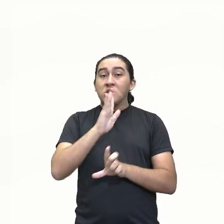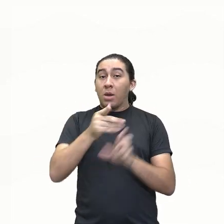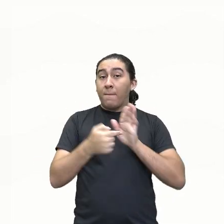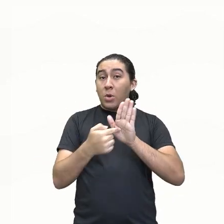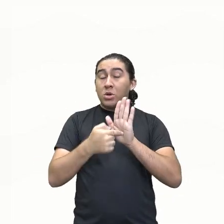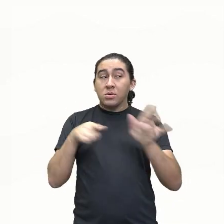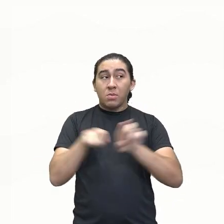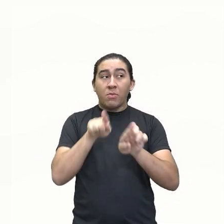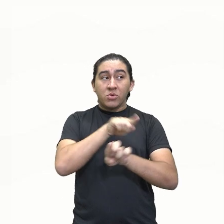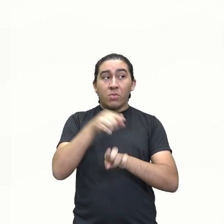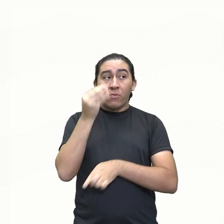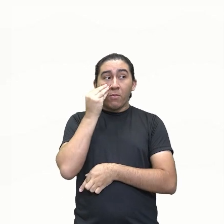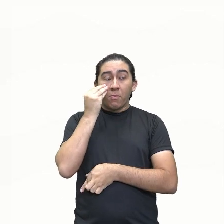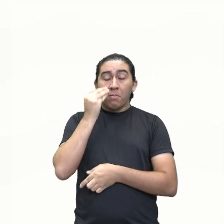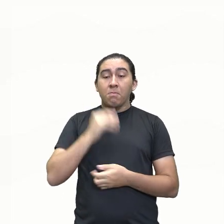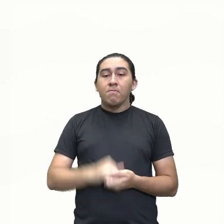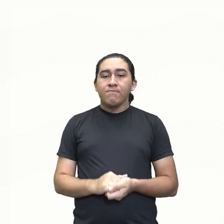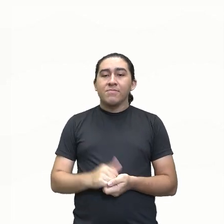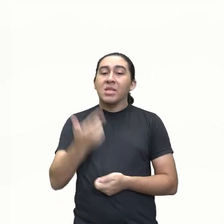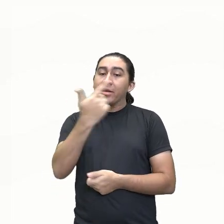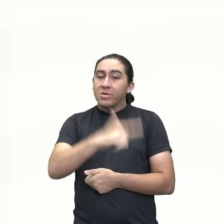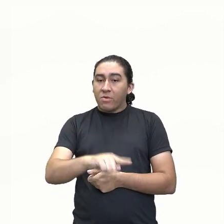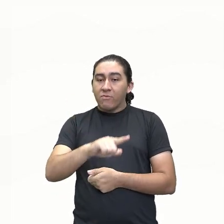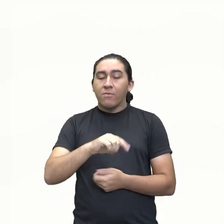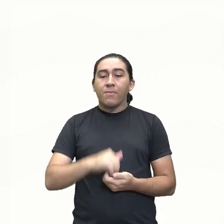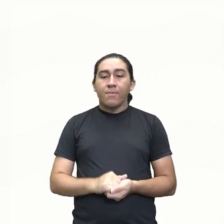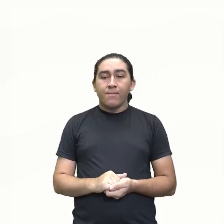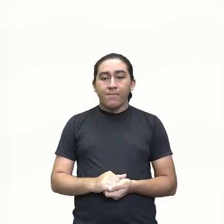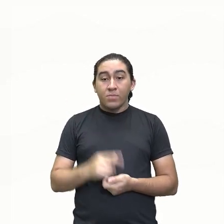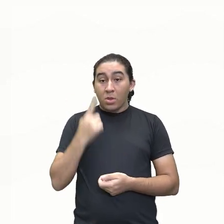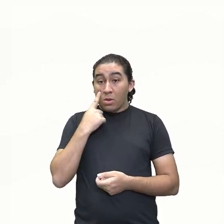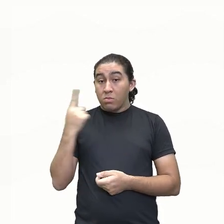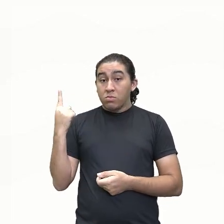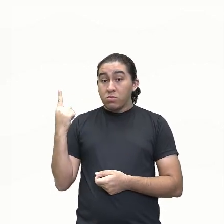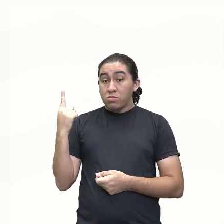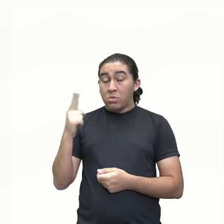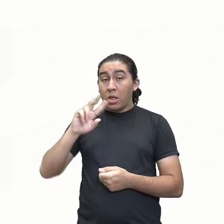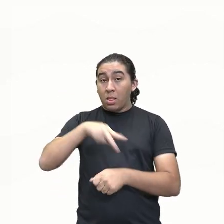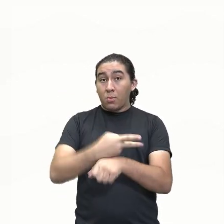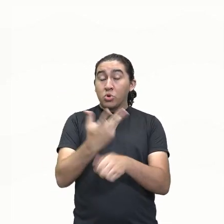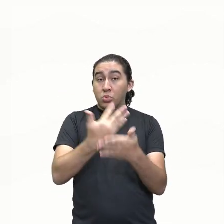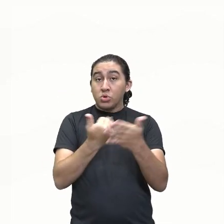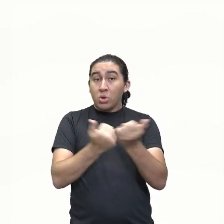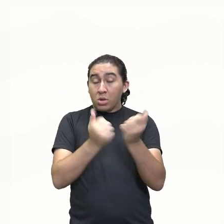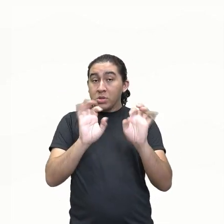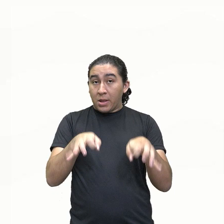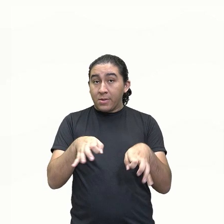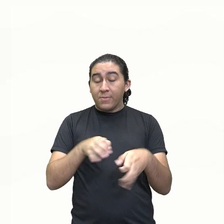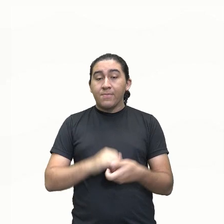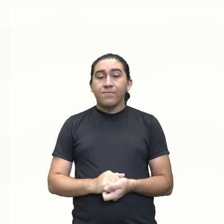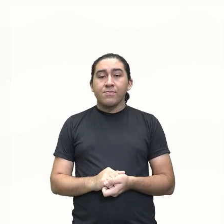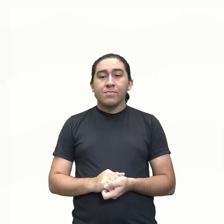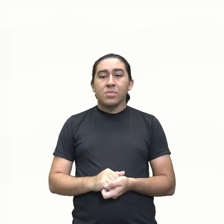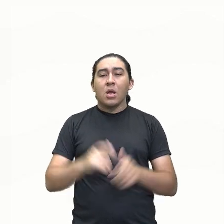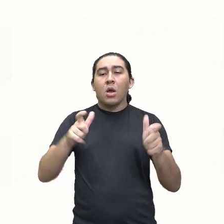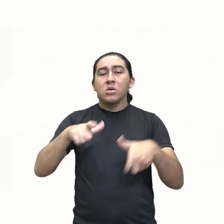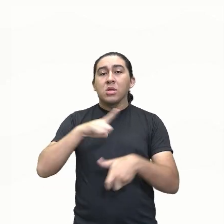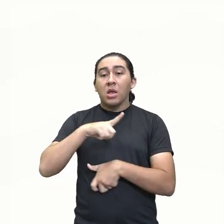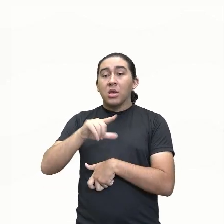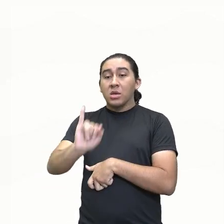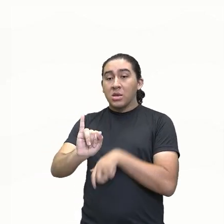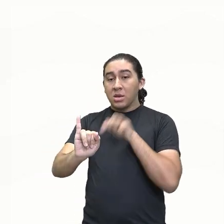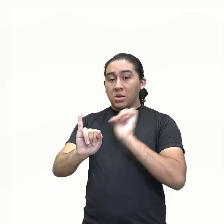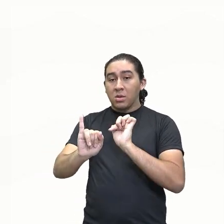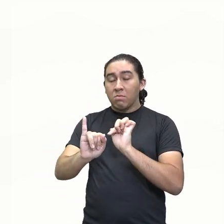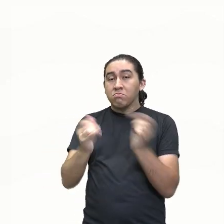mostramos aqui para vocês. Então, vamos repetir a escala e substituir, então. Onde tem o I, nós vamos